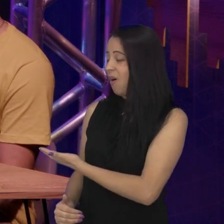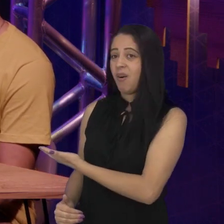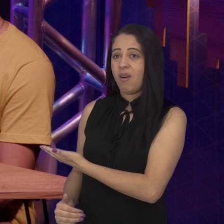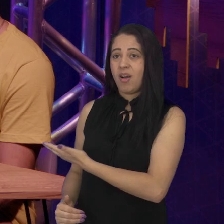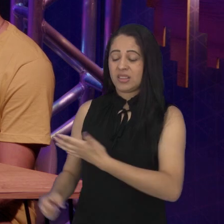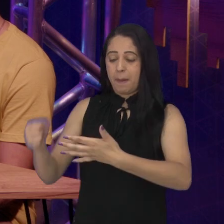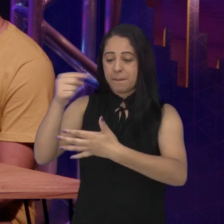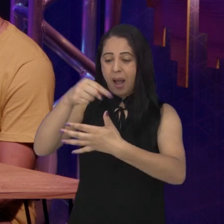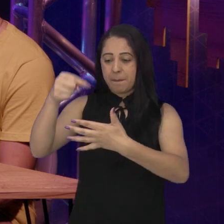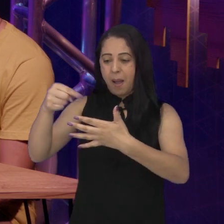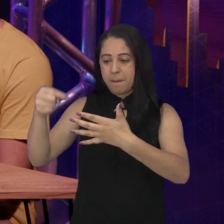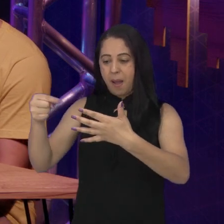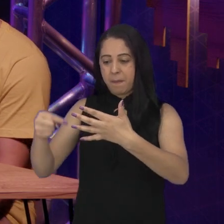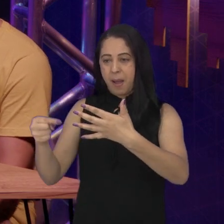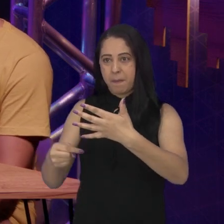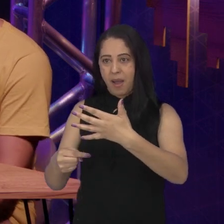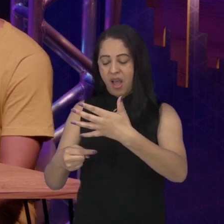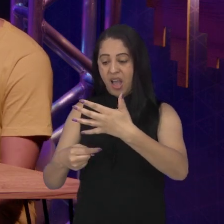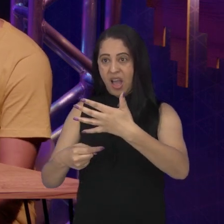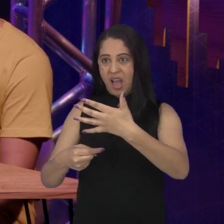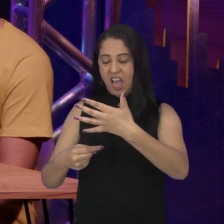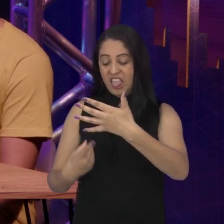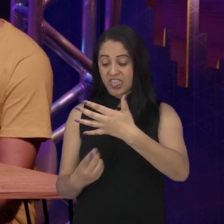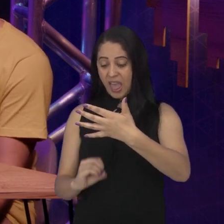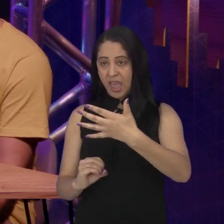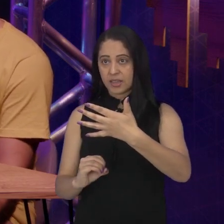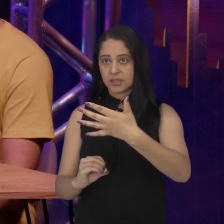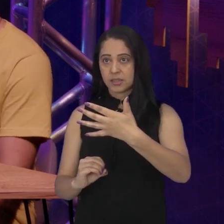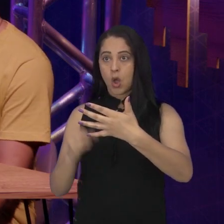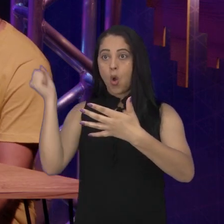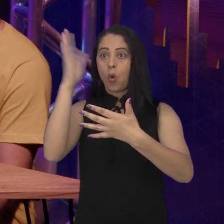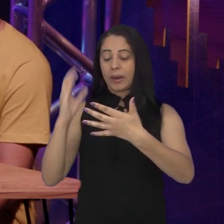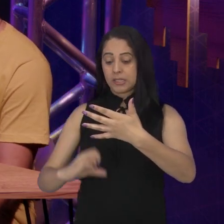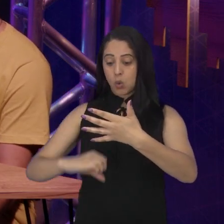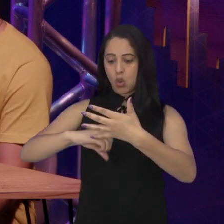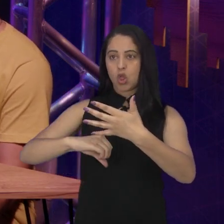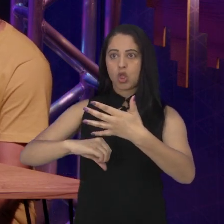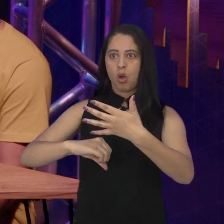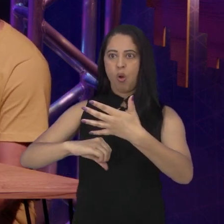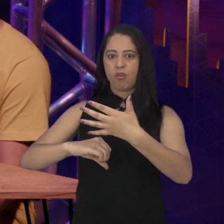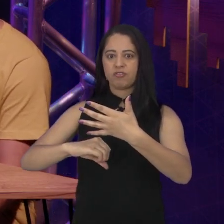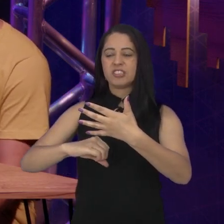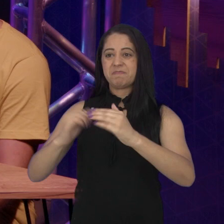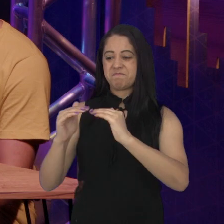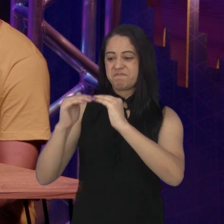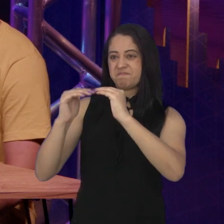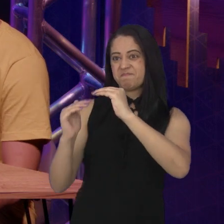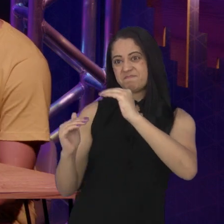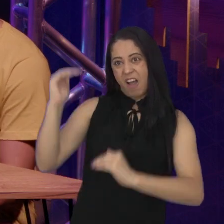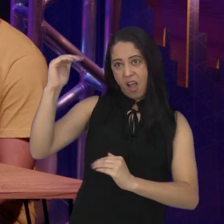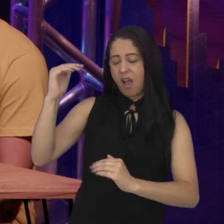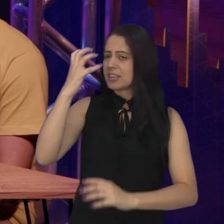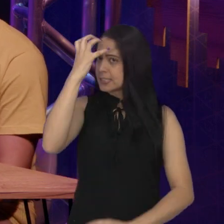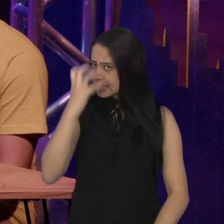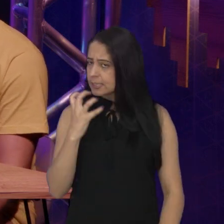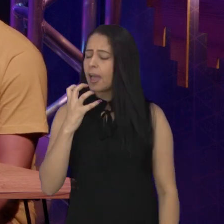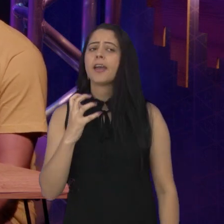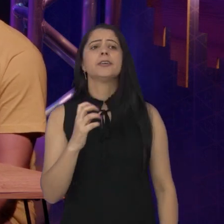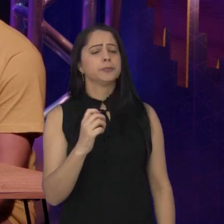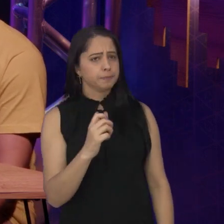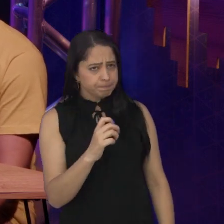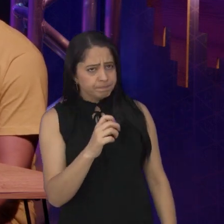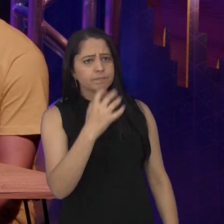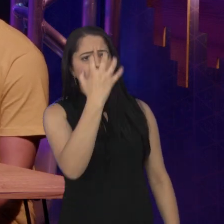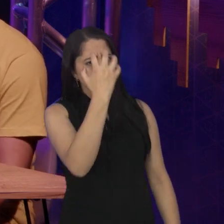mais desigual do mundo, segundo uma pesquisa de 2022. Né? É muito sério, gente. É muito sério.